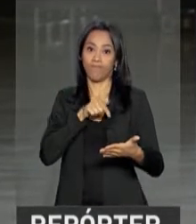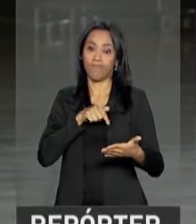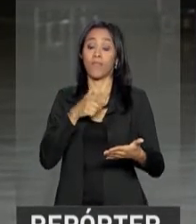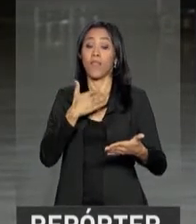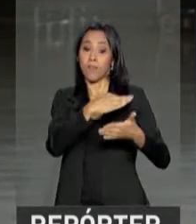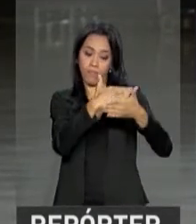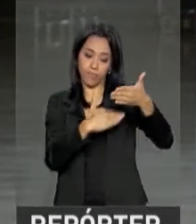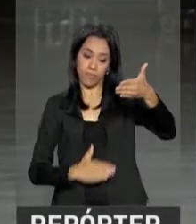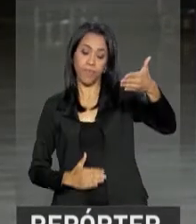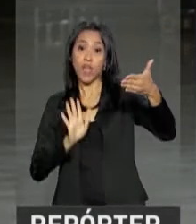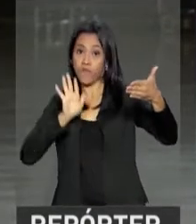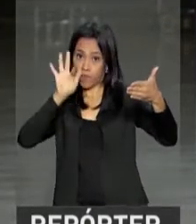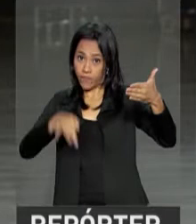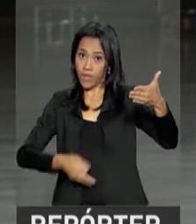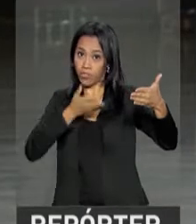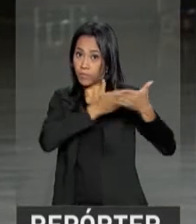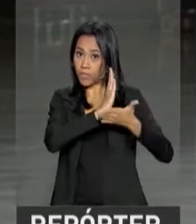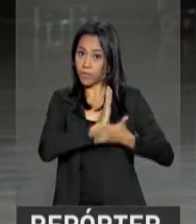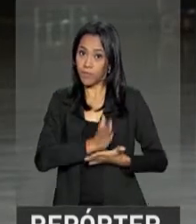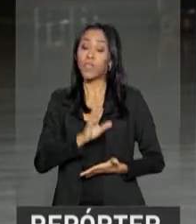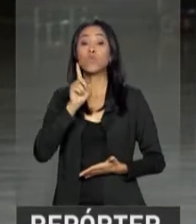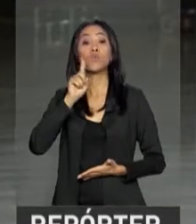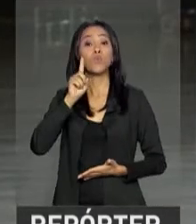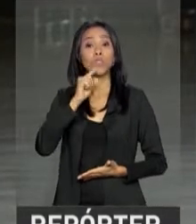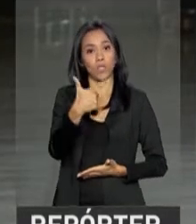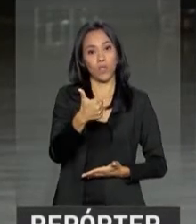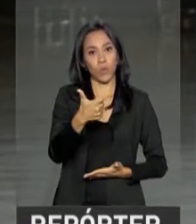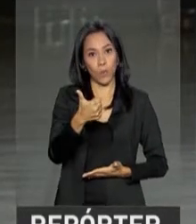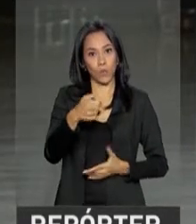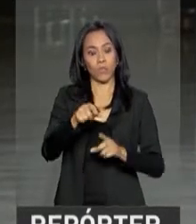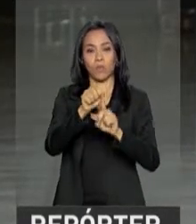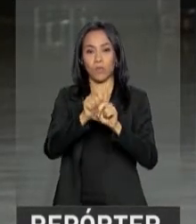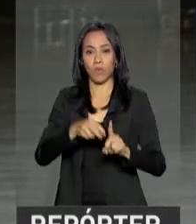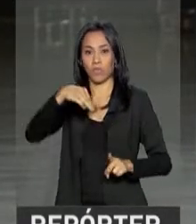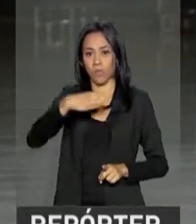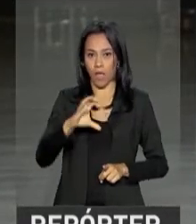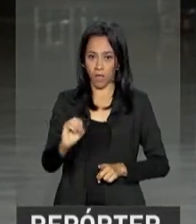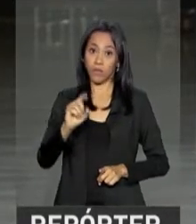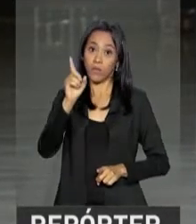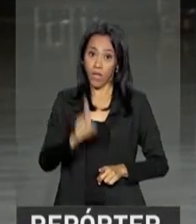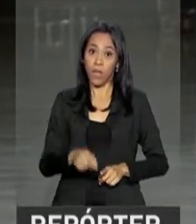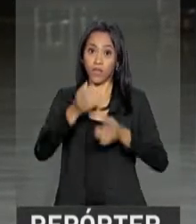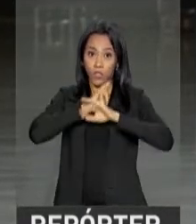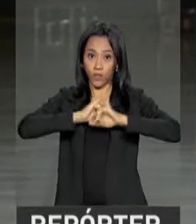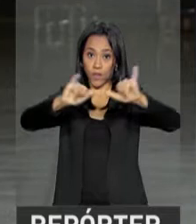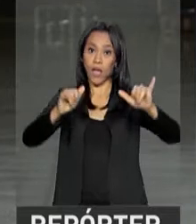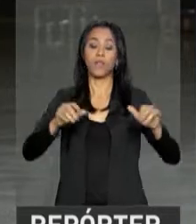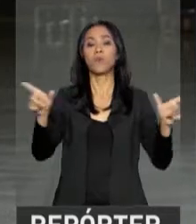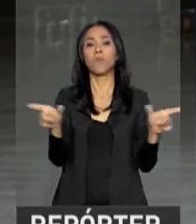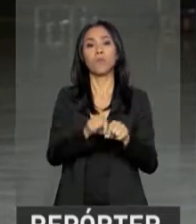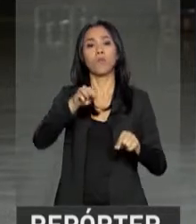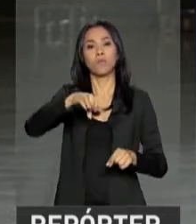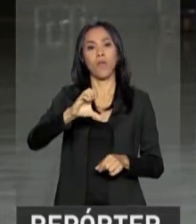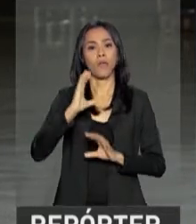lista final dos aprovados vai ser divulgada no dia 12 de março segundo balanço divulgado pelo mec até a última sexta-feira